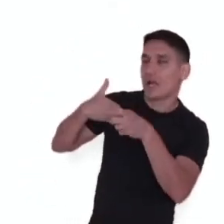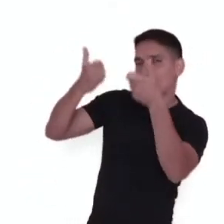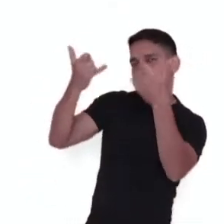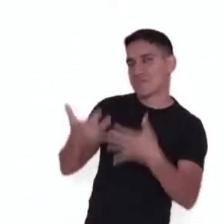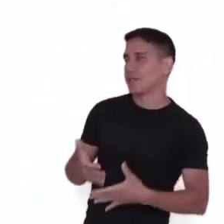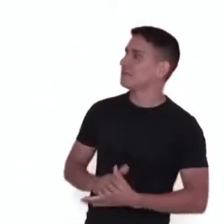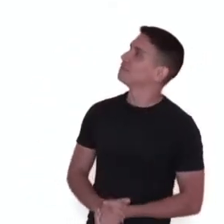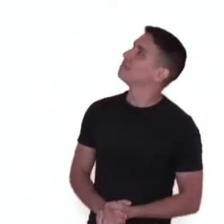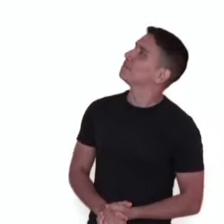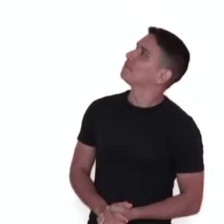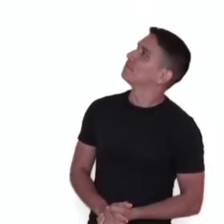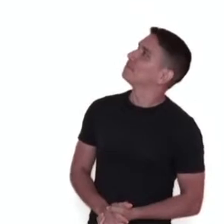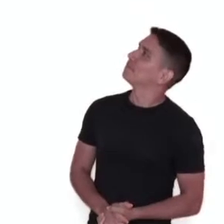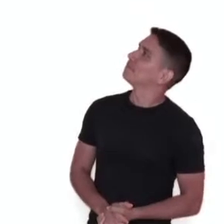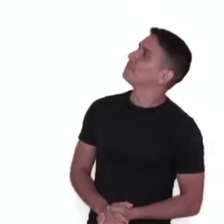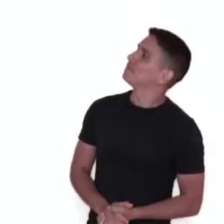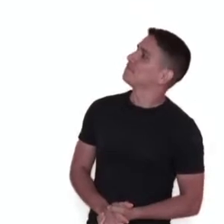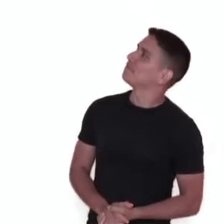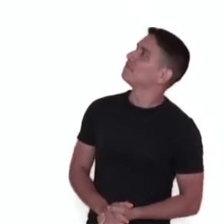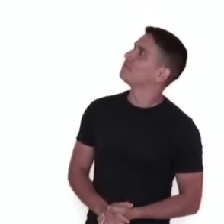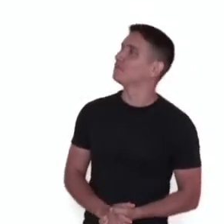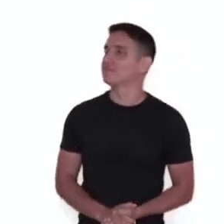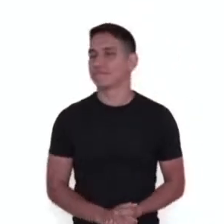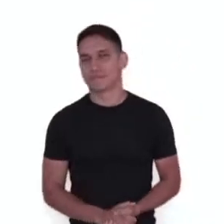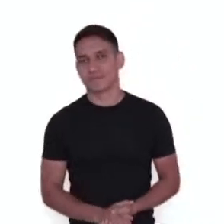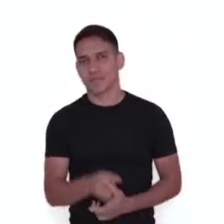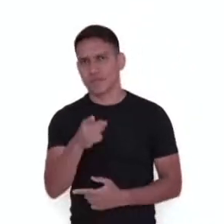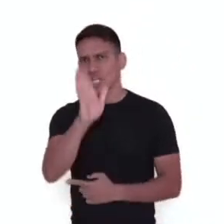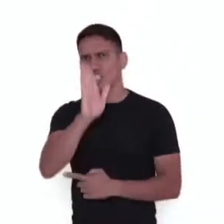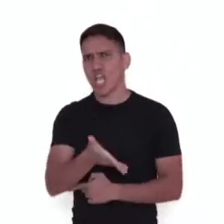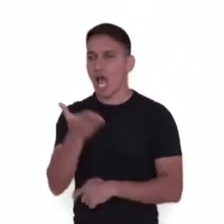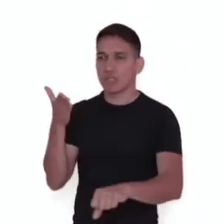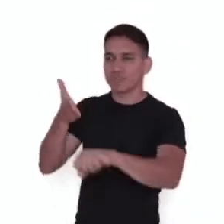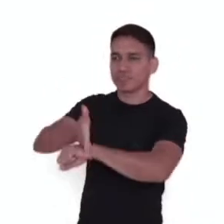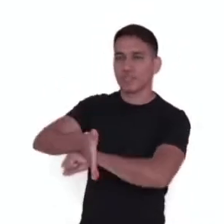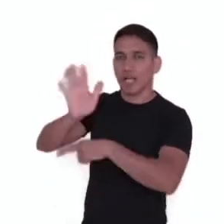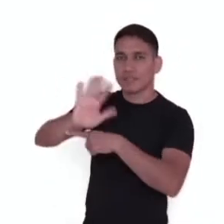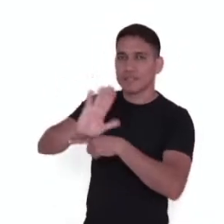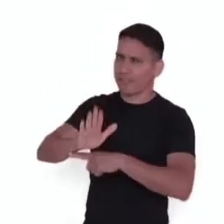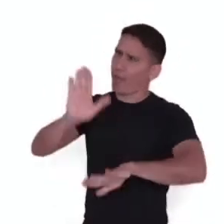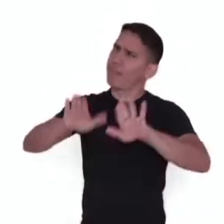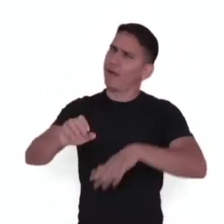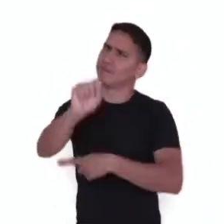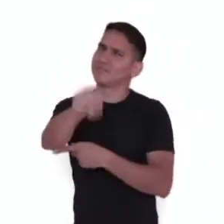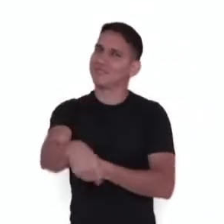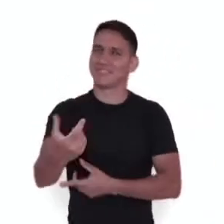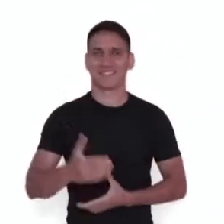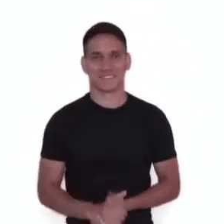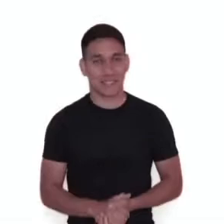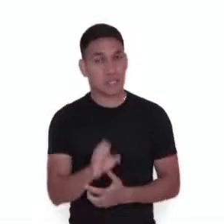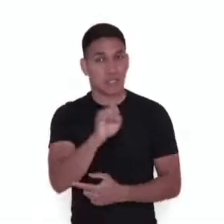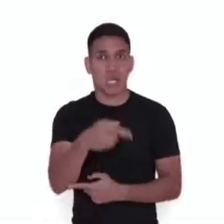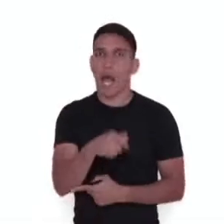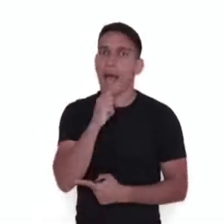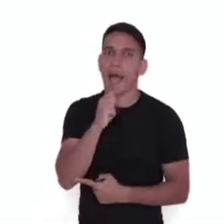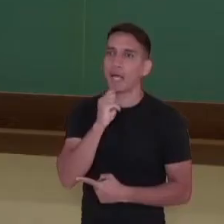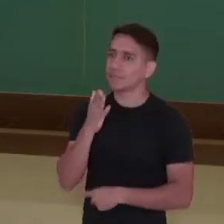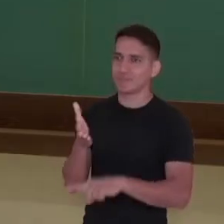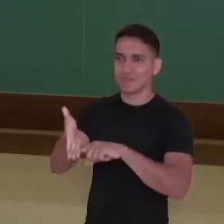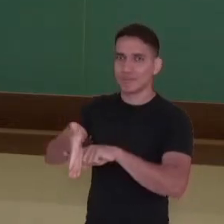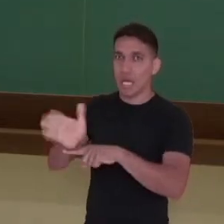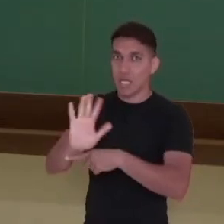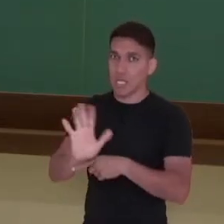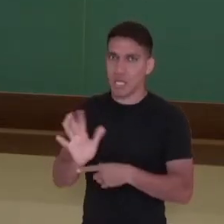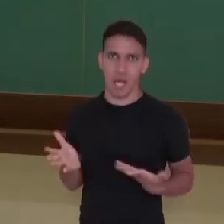a leitura do texto. Você já foi ao cinema? Provavelmente sim. Se você não foi ao cinema,